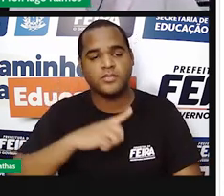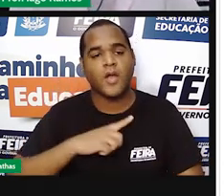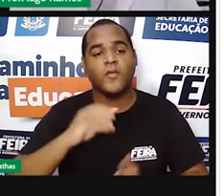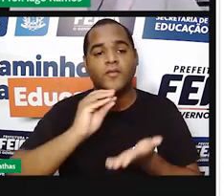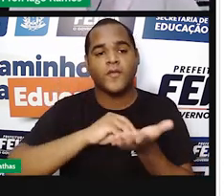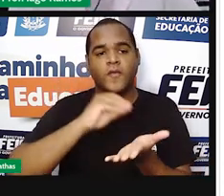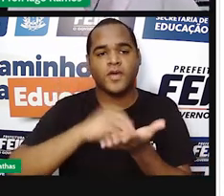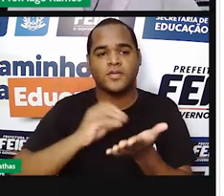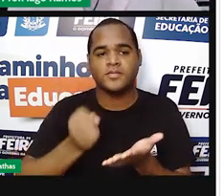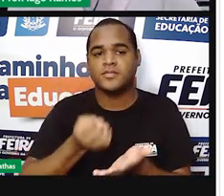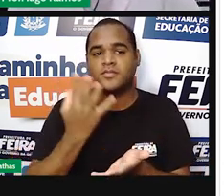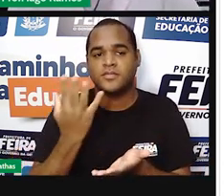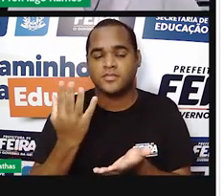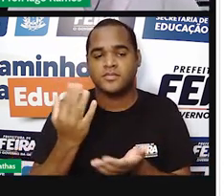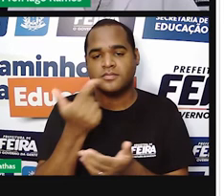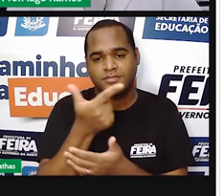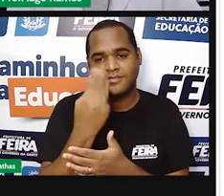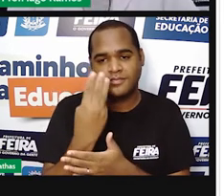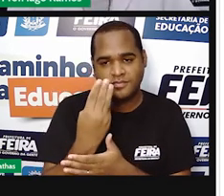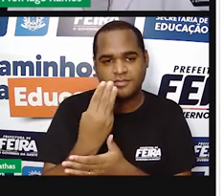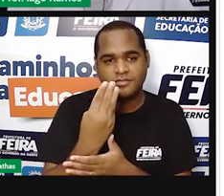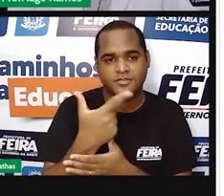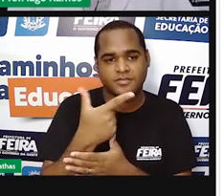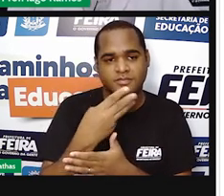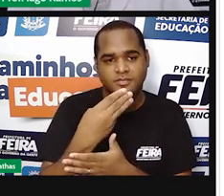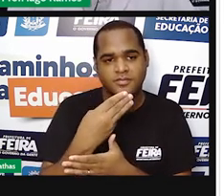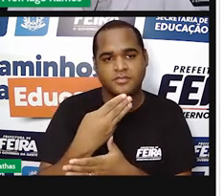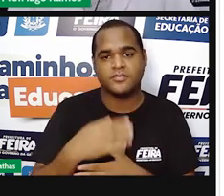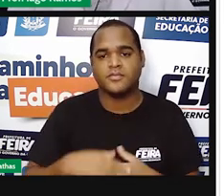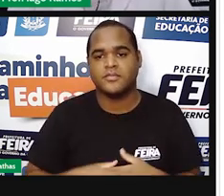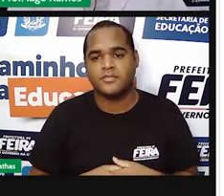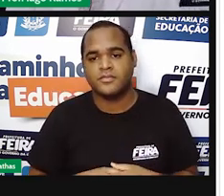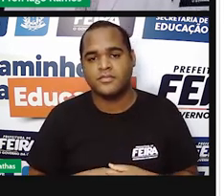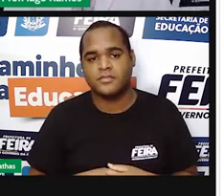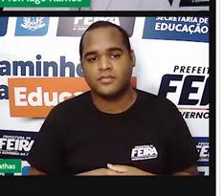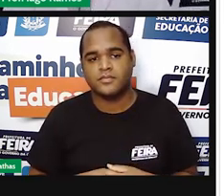Só me sobra é 23